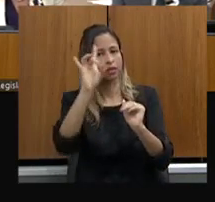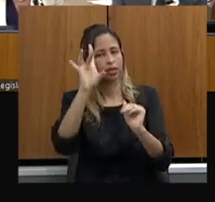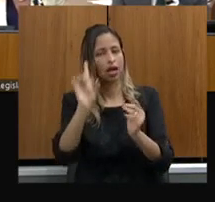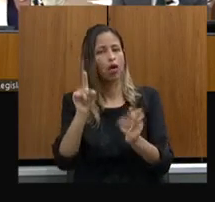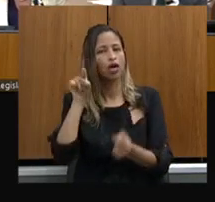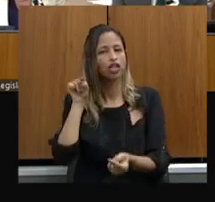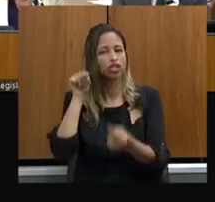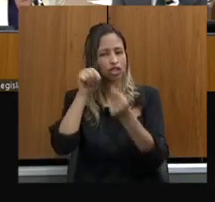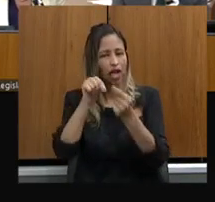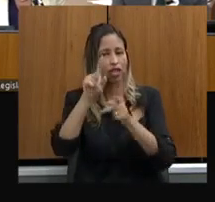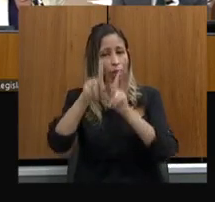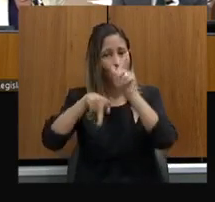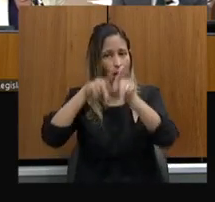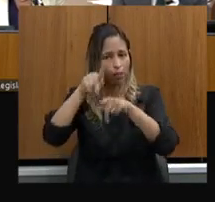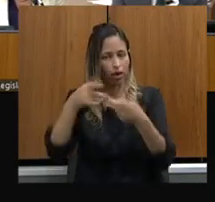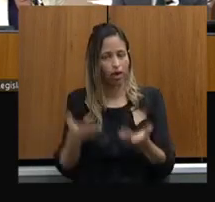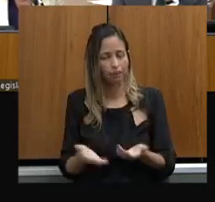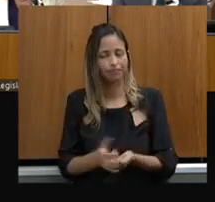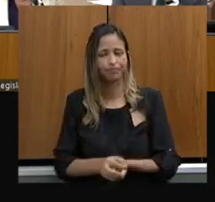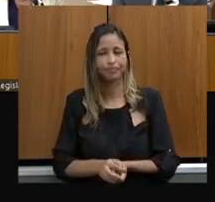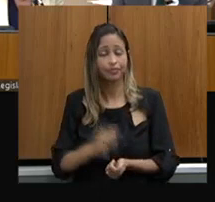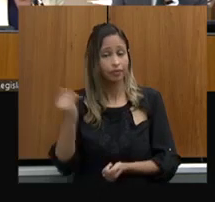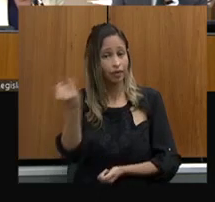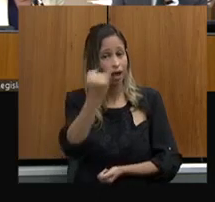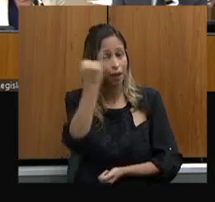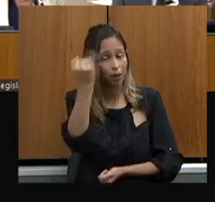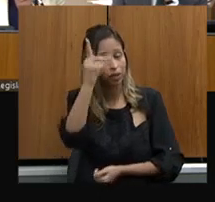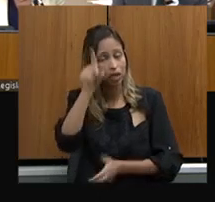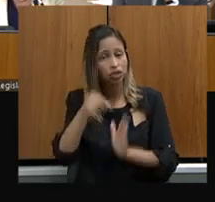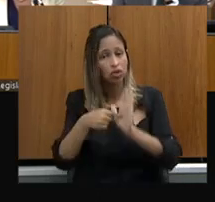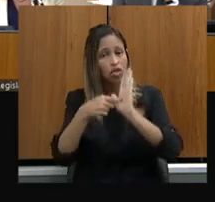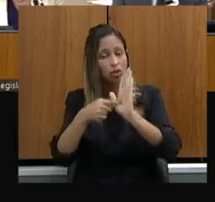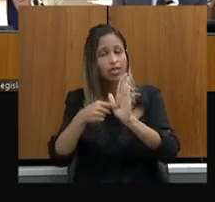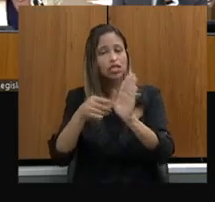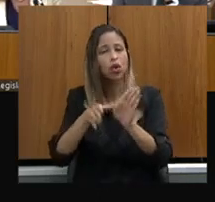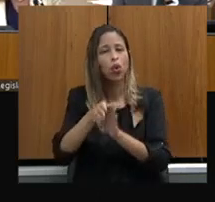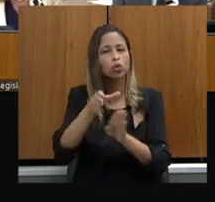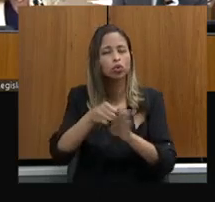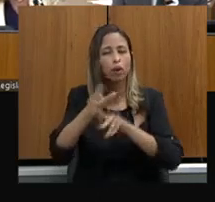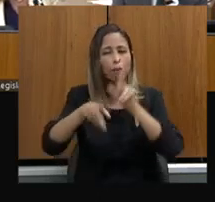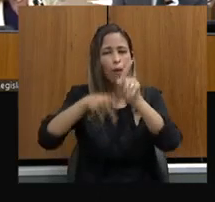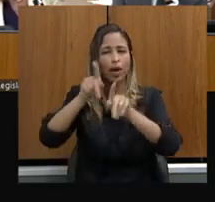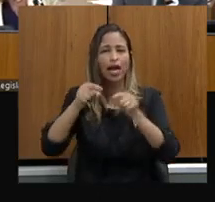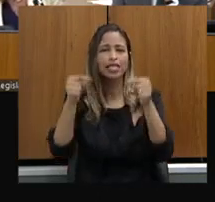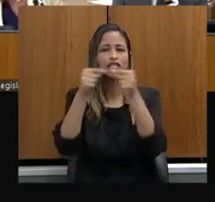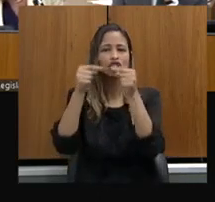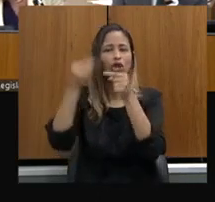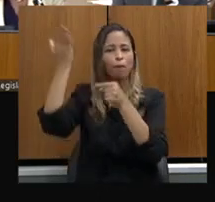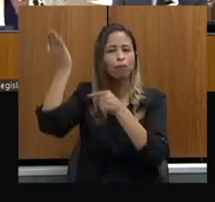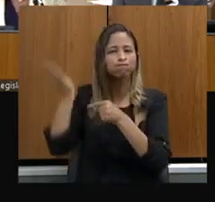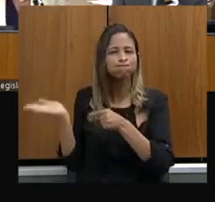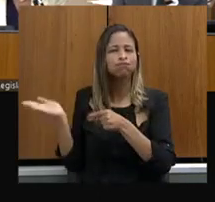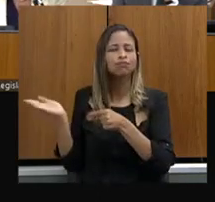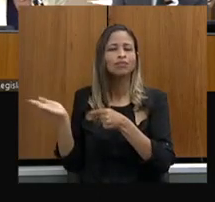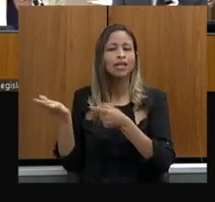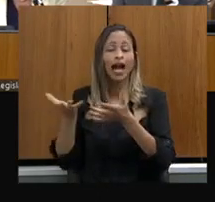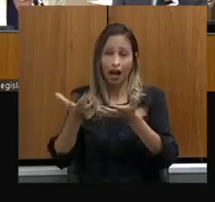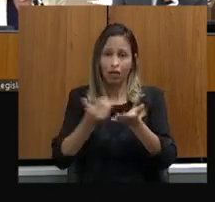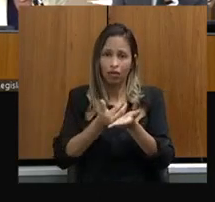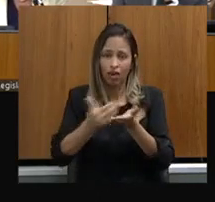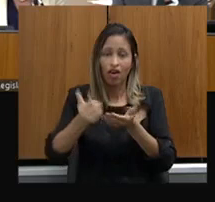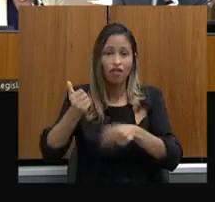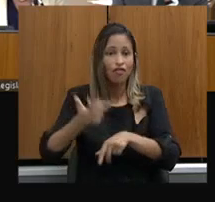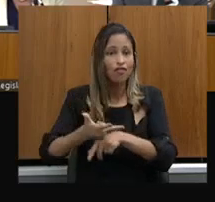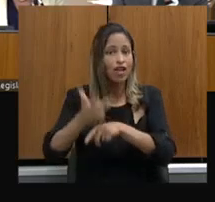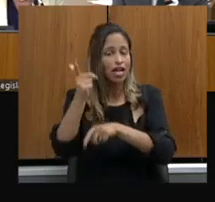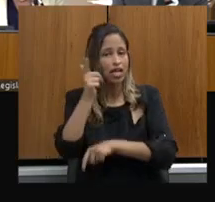indicados na consulta popular e é importante a gente destacar essa consulta Popular também esse modelo que nós implementamos recentemente foi